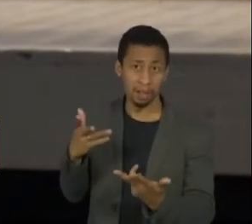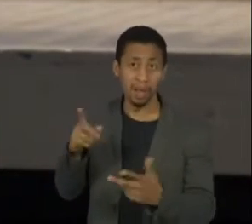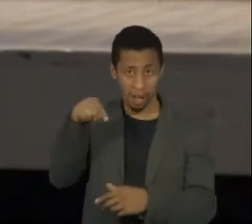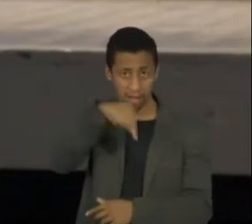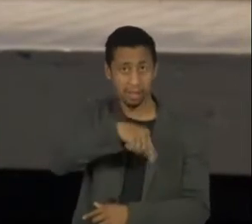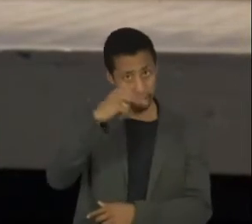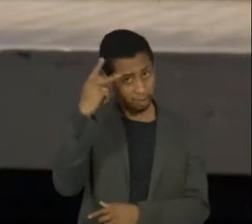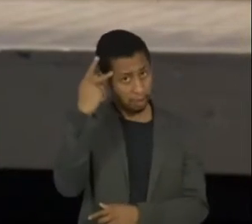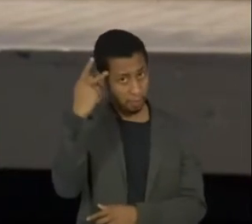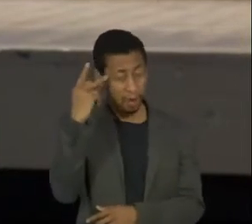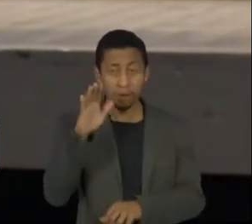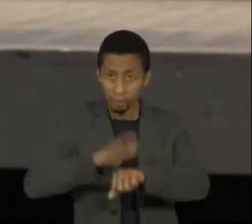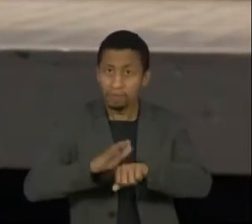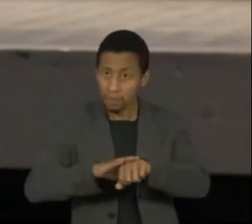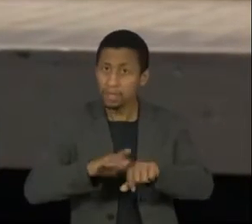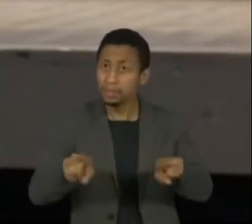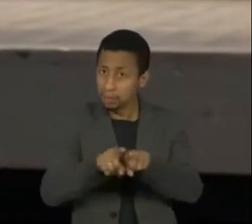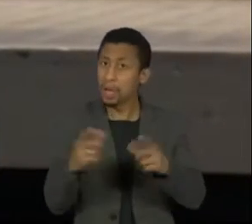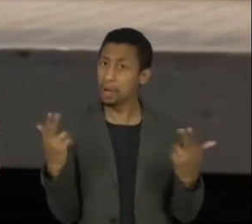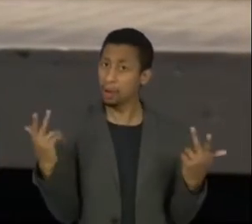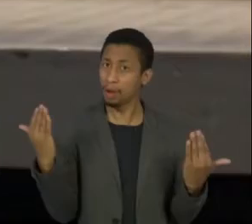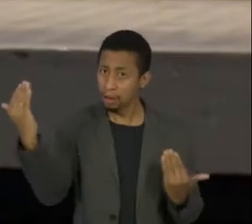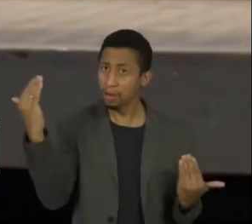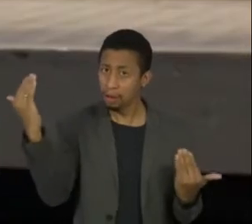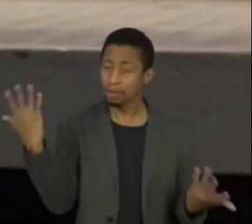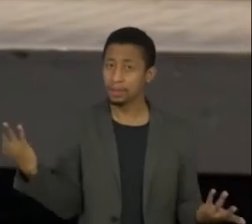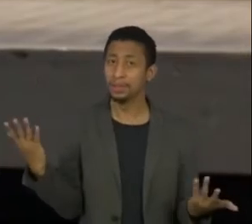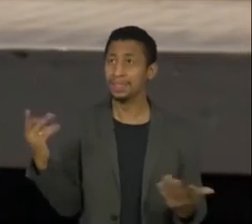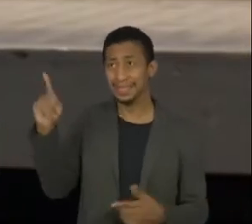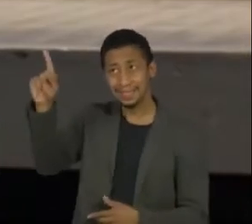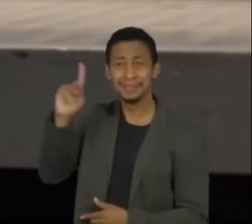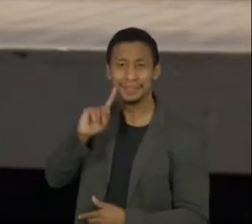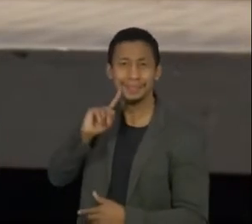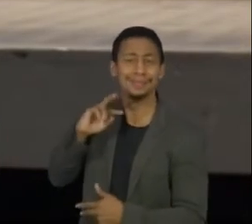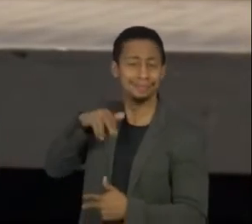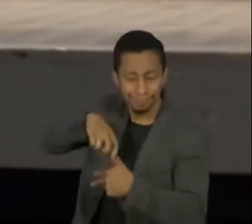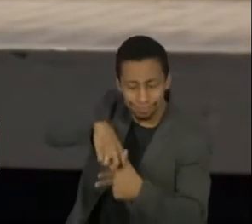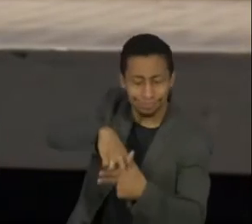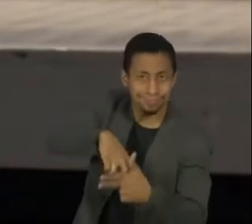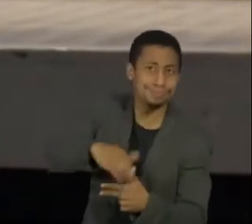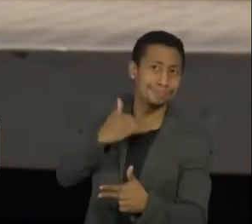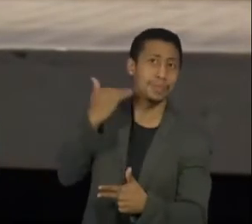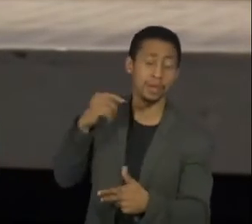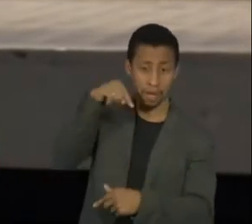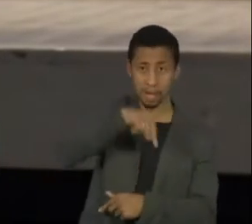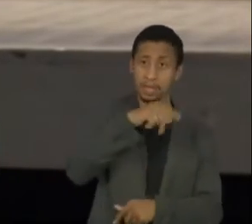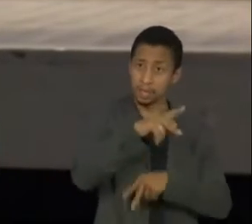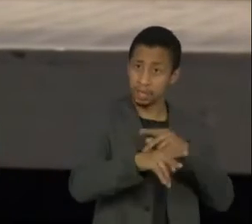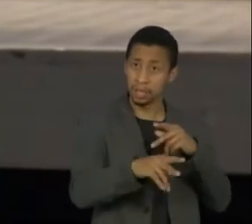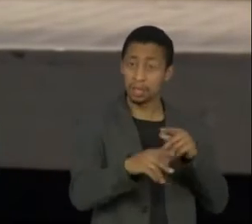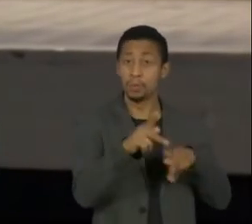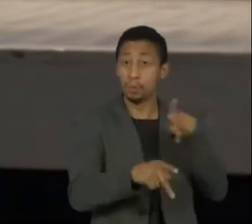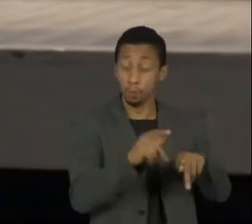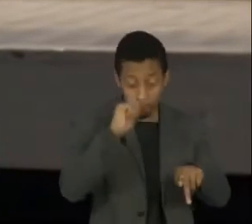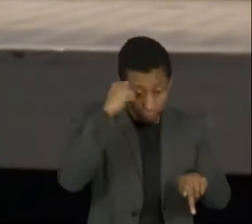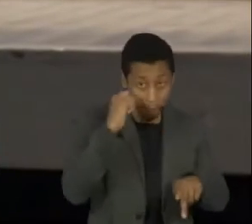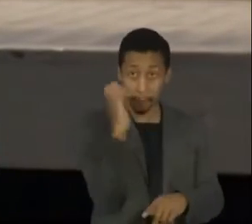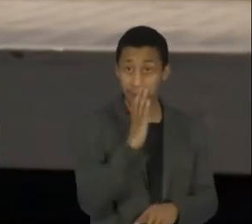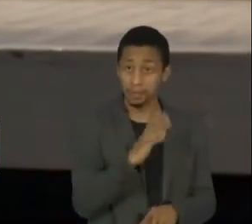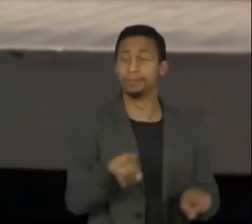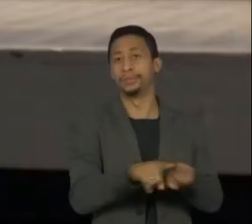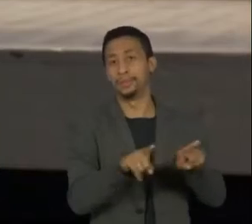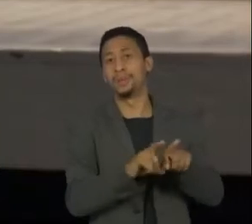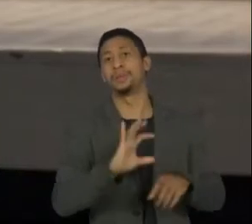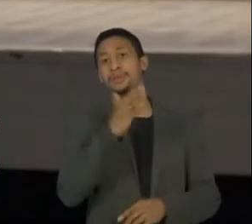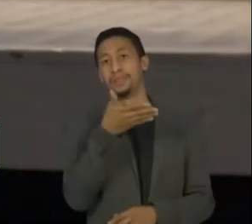isso produziu aquilo que produziu com George Floyd e produz os George Floyd todos os dias no nosso país. Então nós queremos mudar isso, mudar